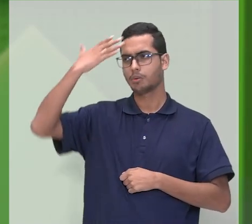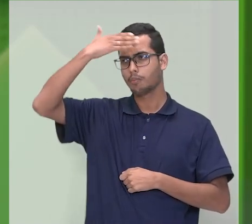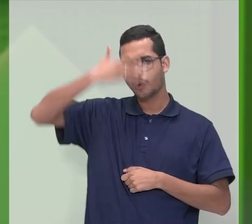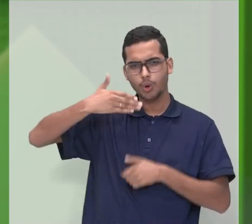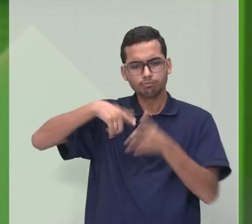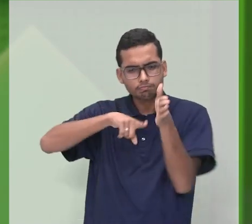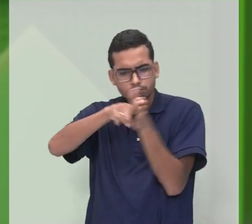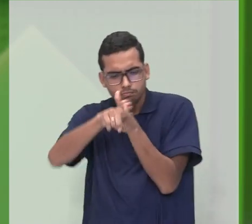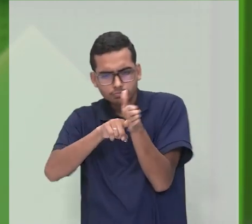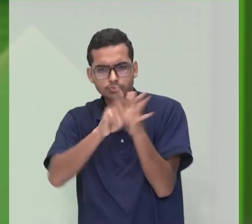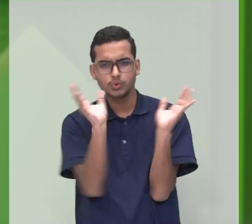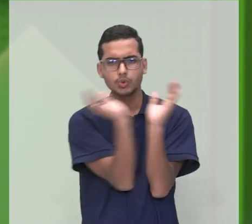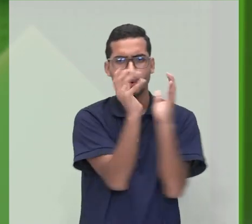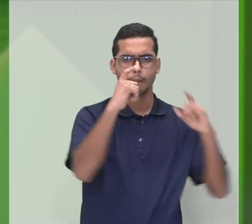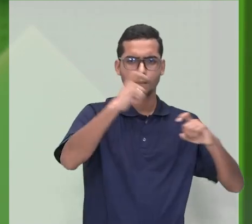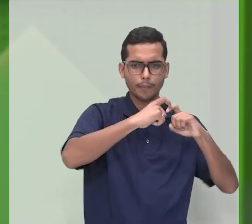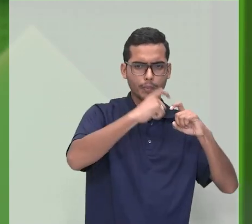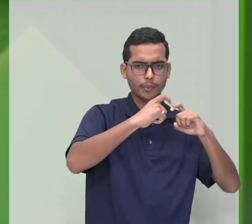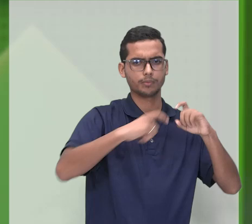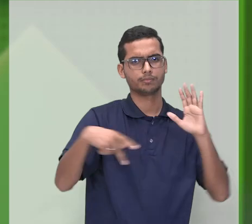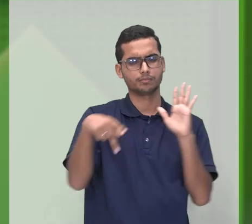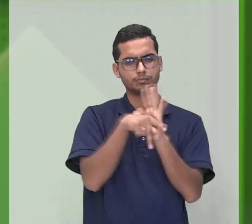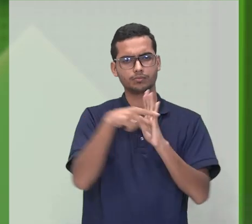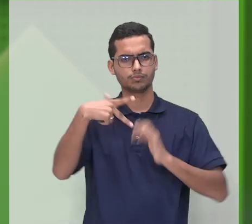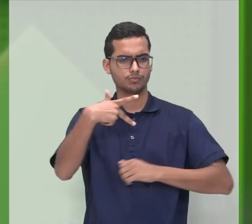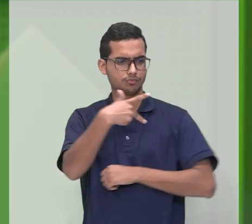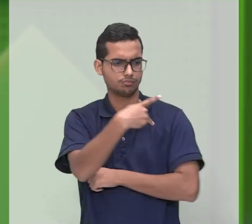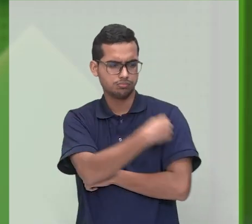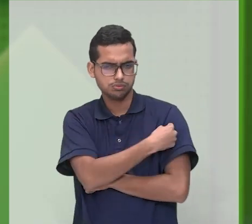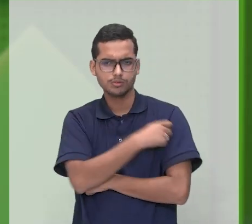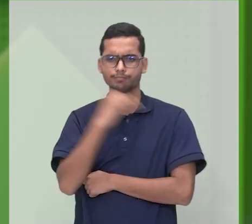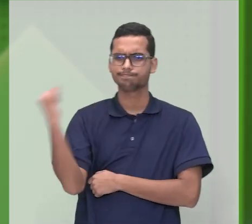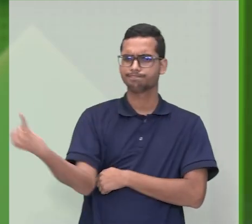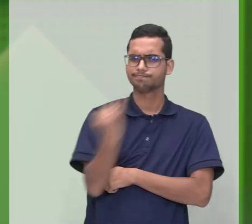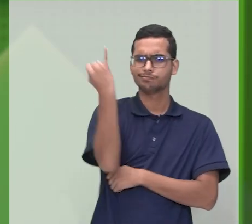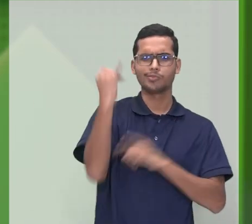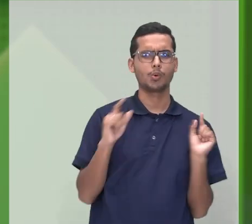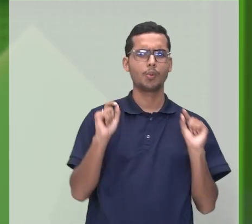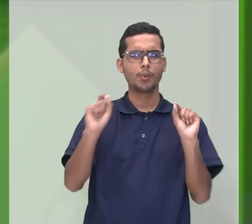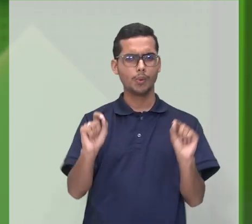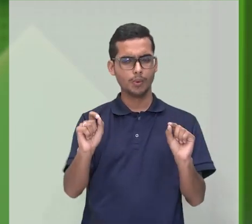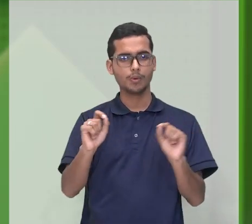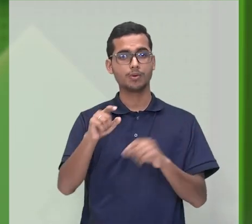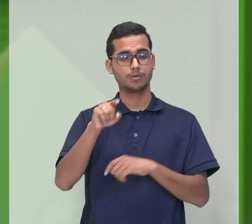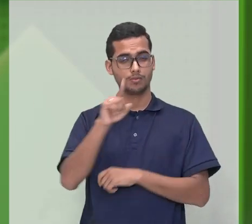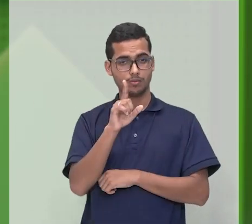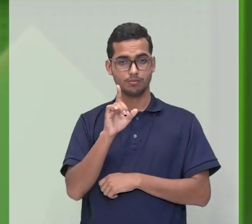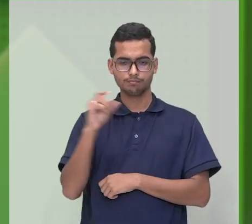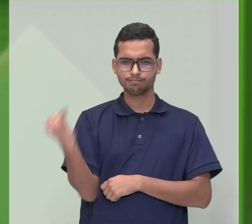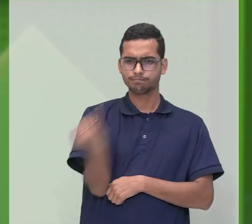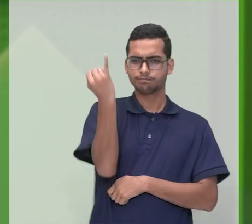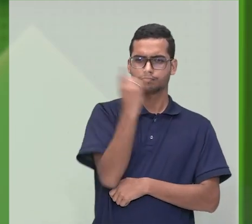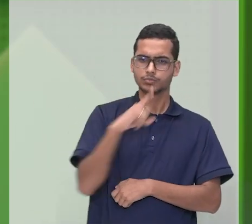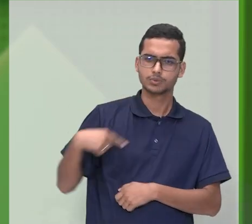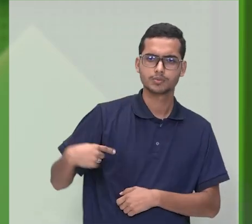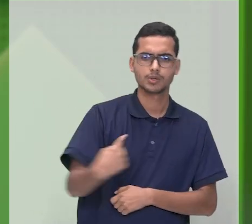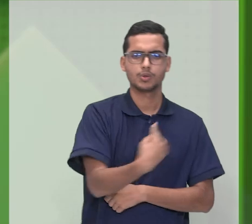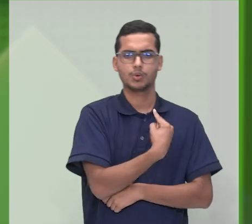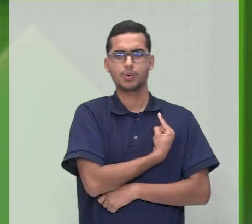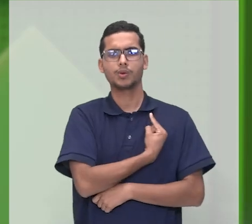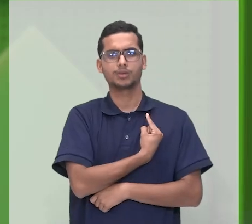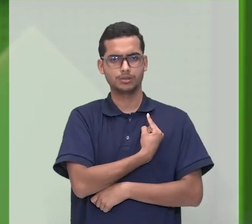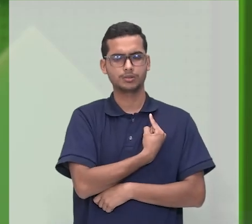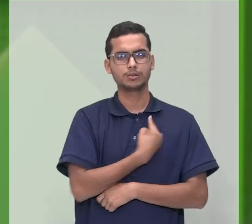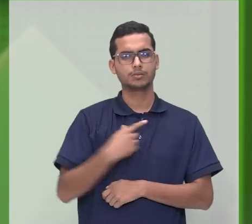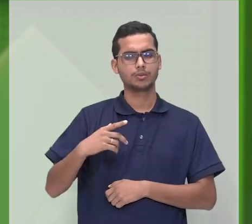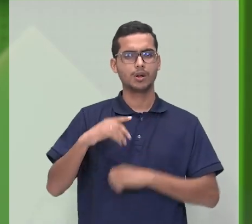comunidade médica. E essa vacinação, ela é importante não só para você, para a sua